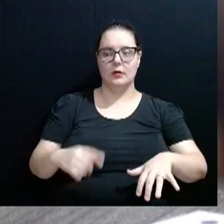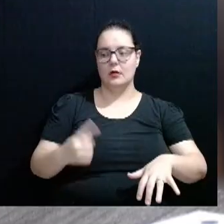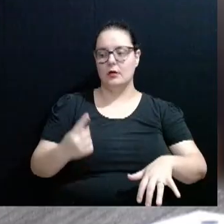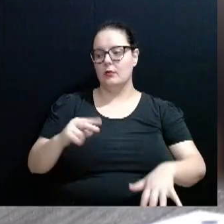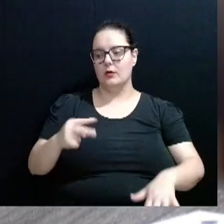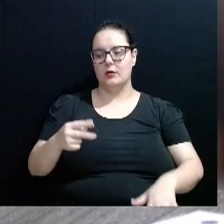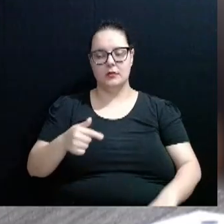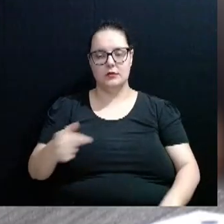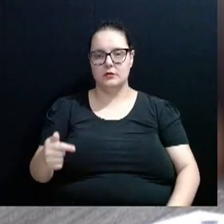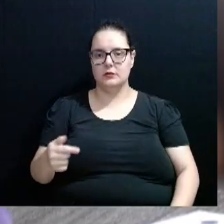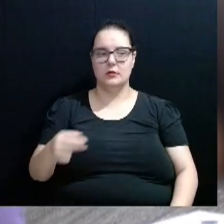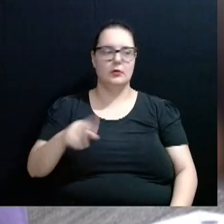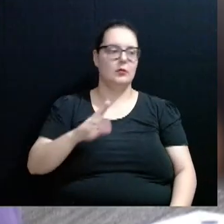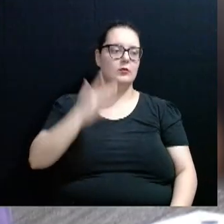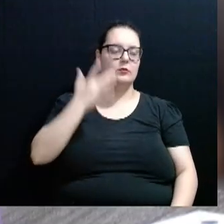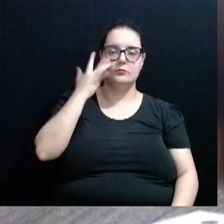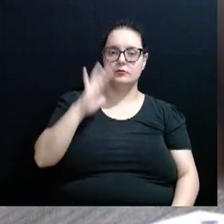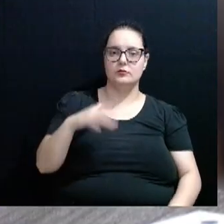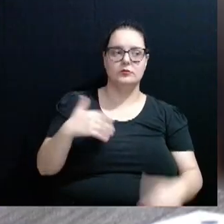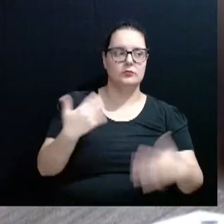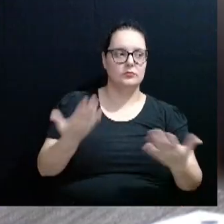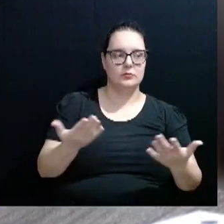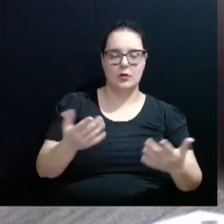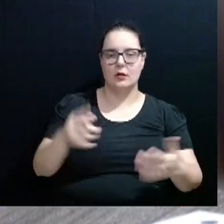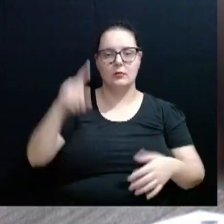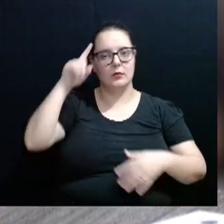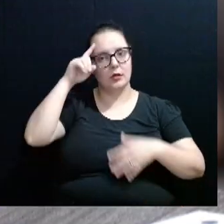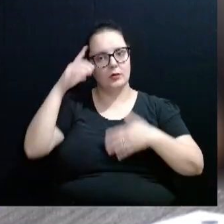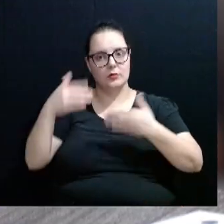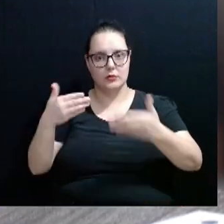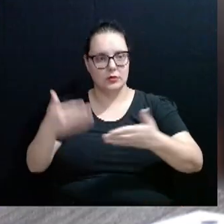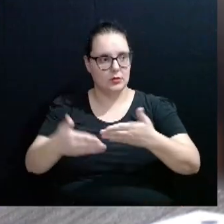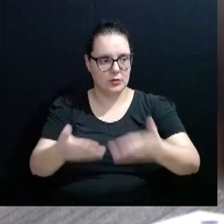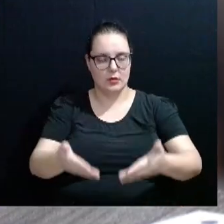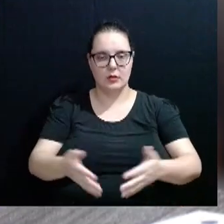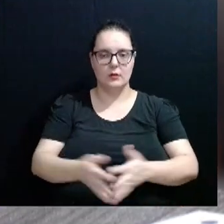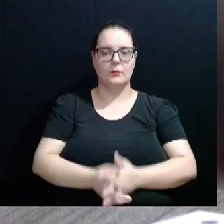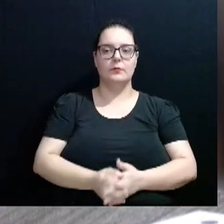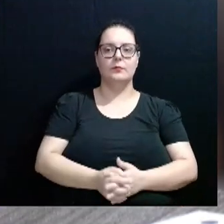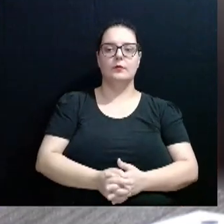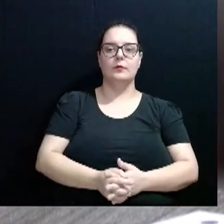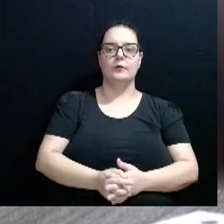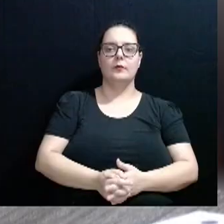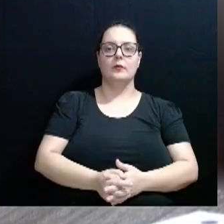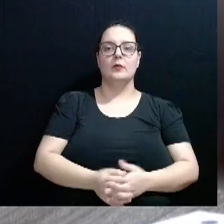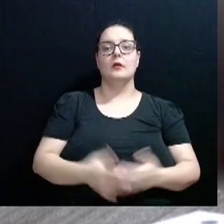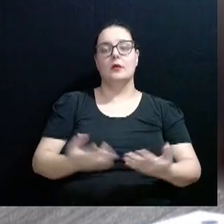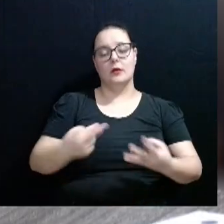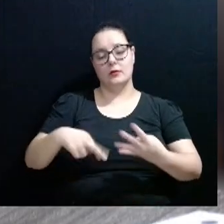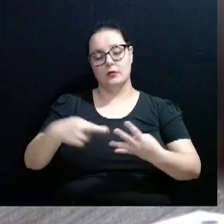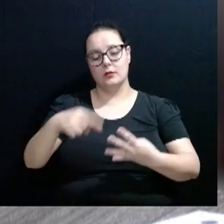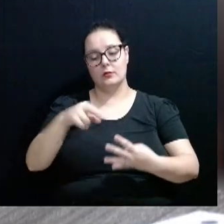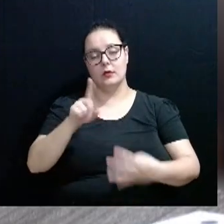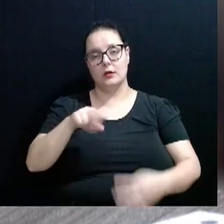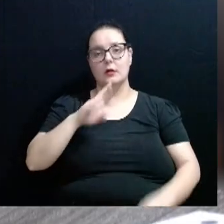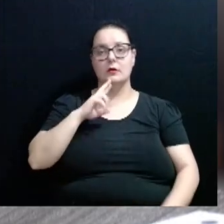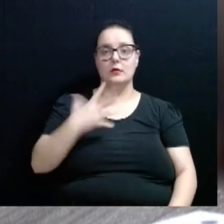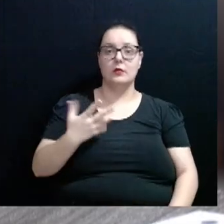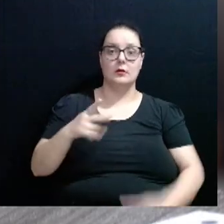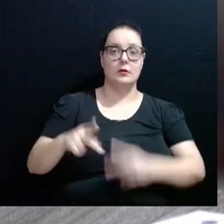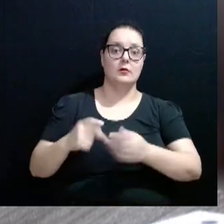não se sabe exatamente a frequência disso. E aí os ecopontos são a solução, porque aí a população pode levar esse resíduo